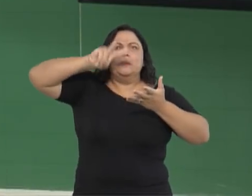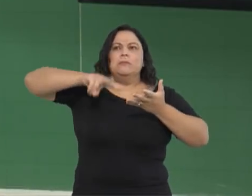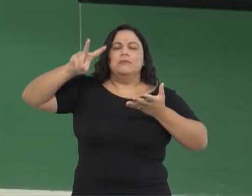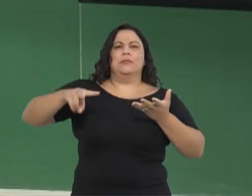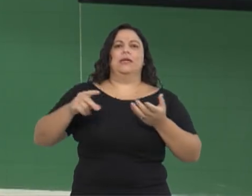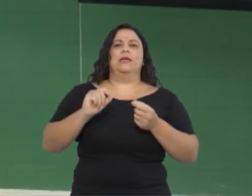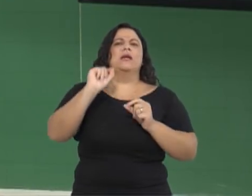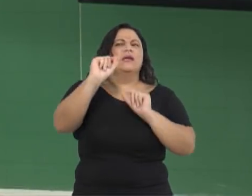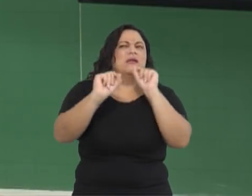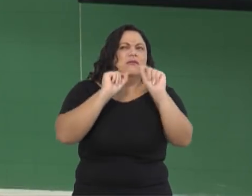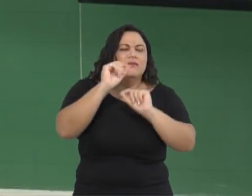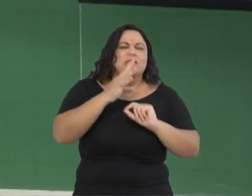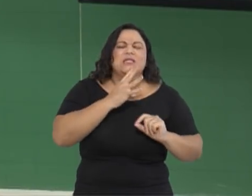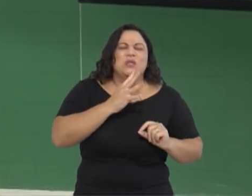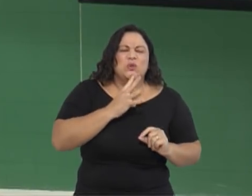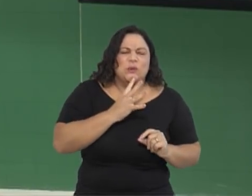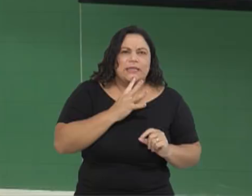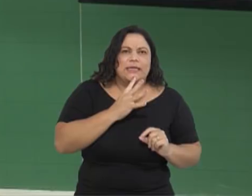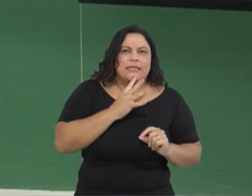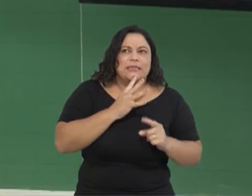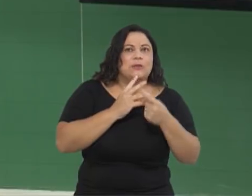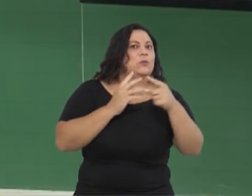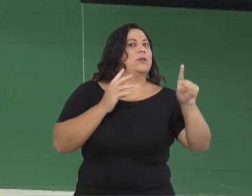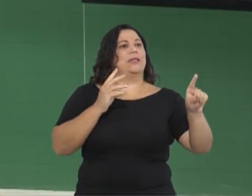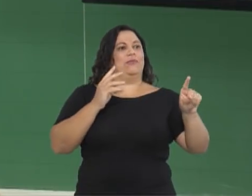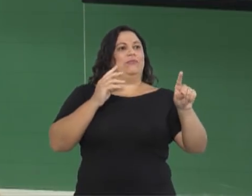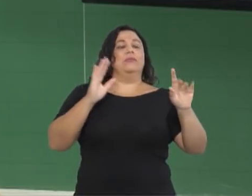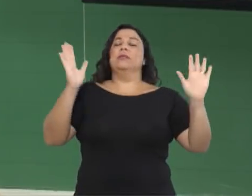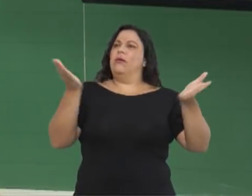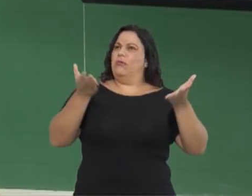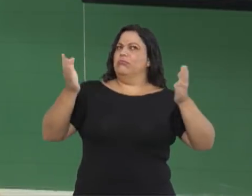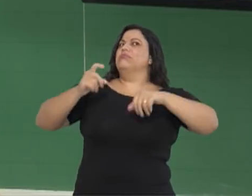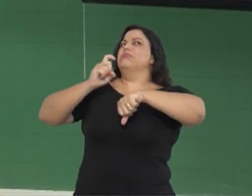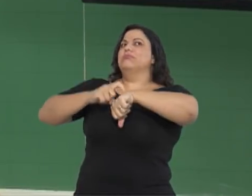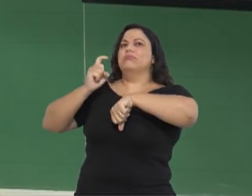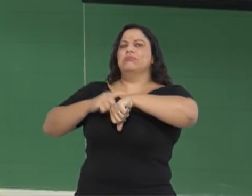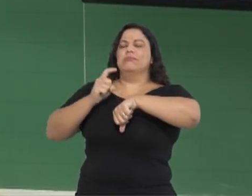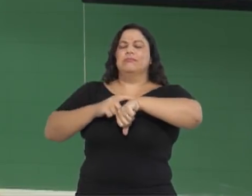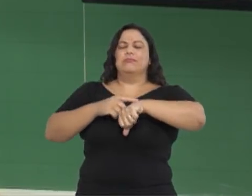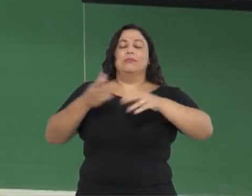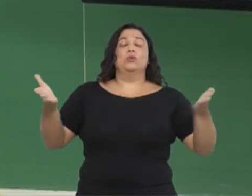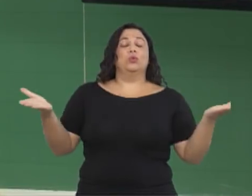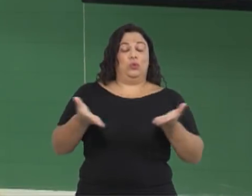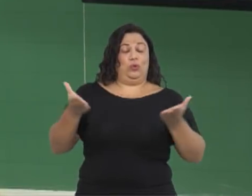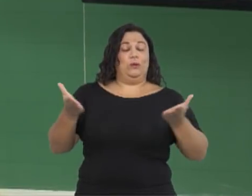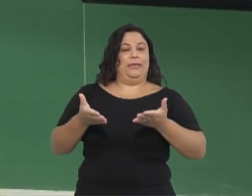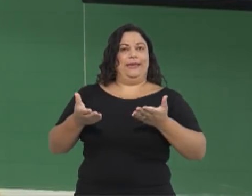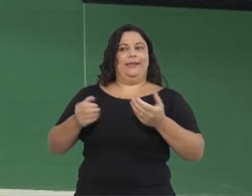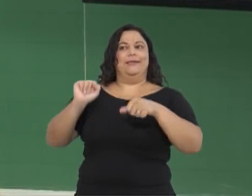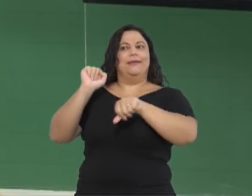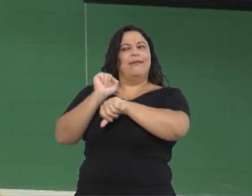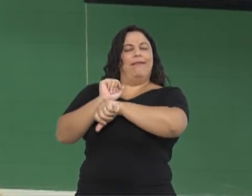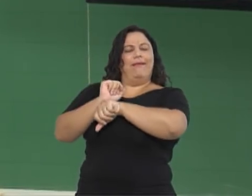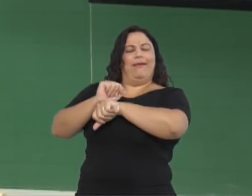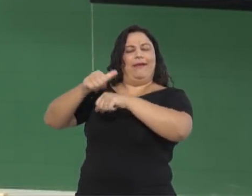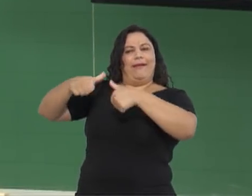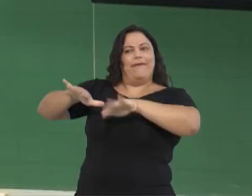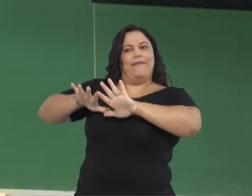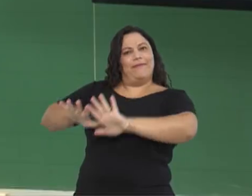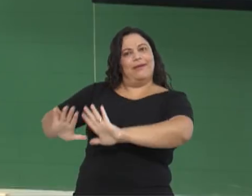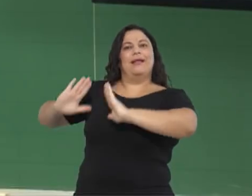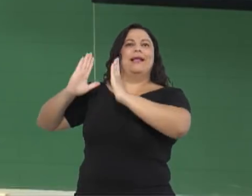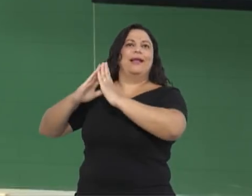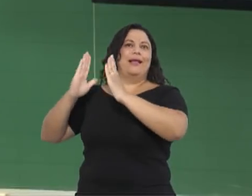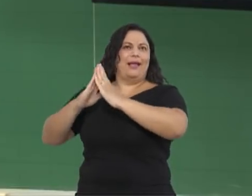não conhece as fanfics, esse é o momento, já que a gente está um pouquinho parado em casa, vamos lá atrás buscar